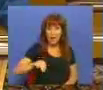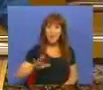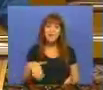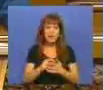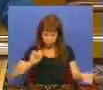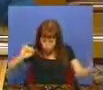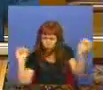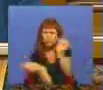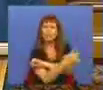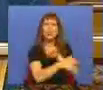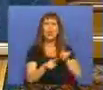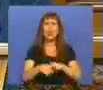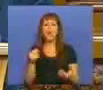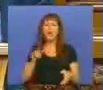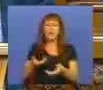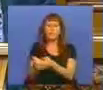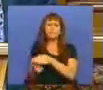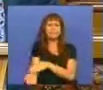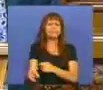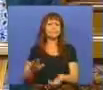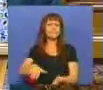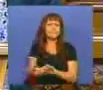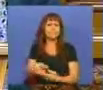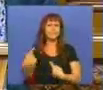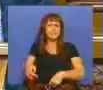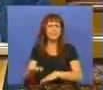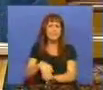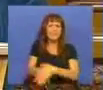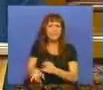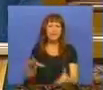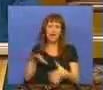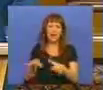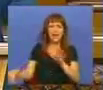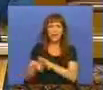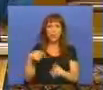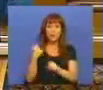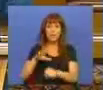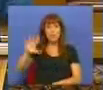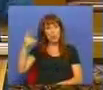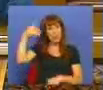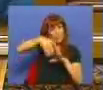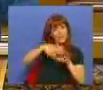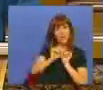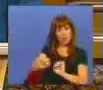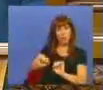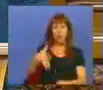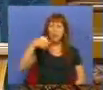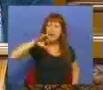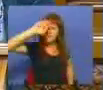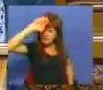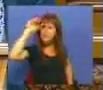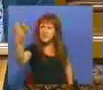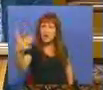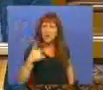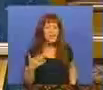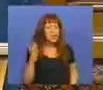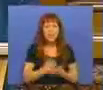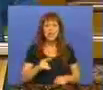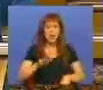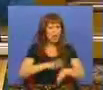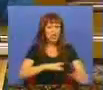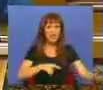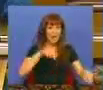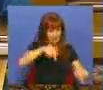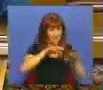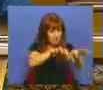deu uma reviravolta e meteu na gaveta as propostas que tinha feito sobre as leis do trabalho quando era oposição. O PS sabe que não é só a esquerda